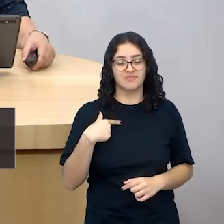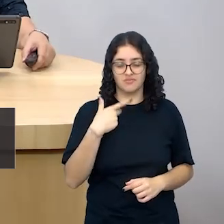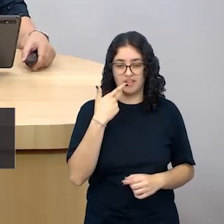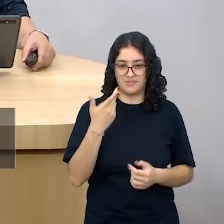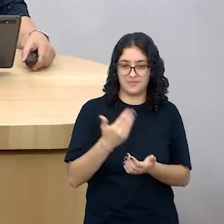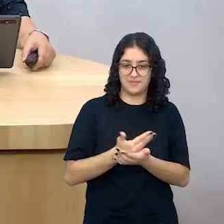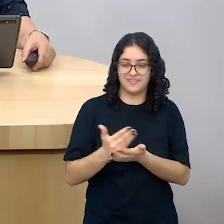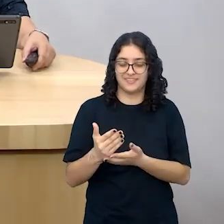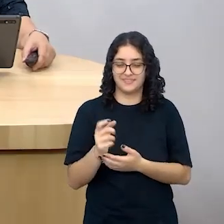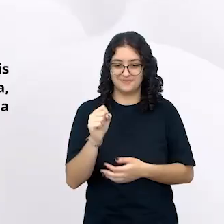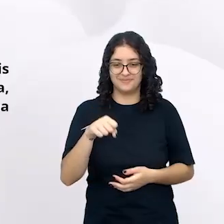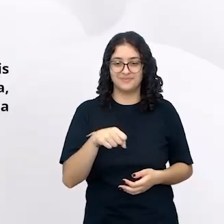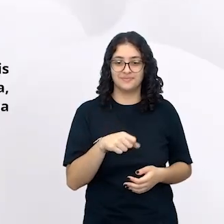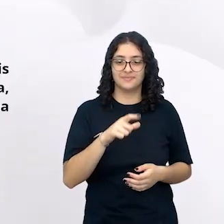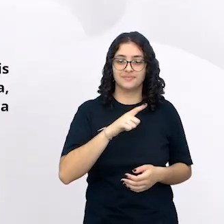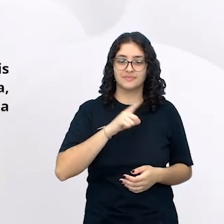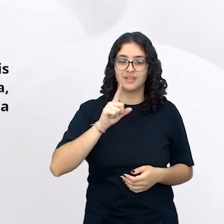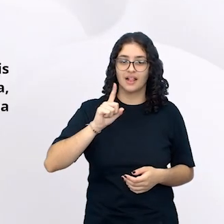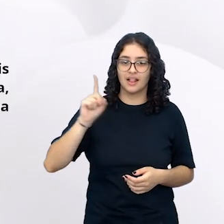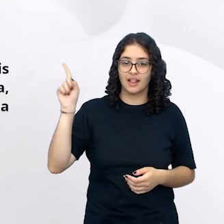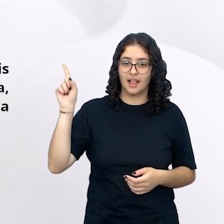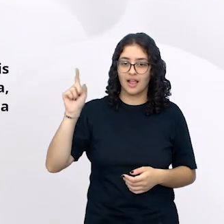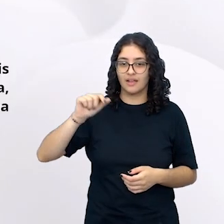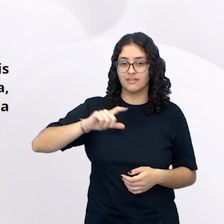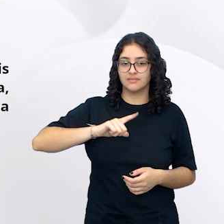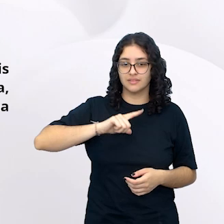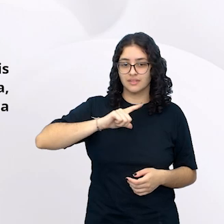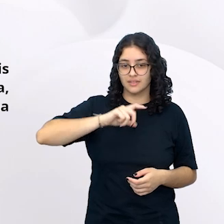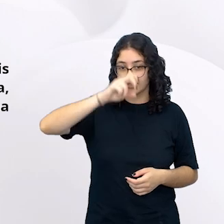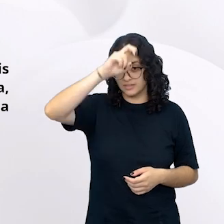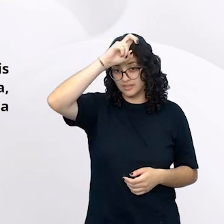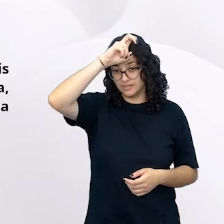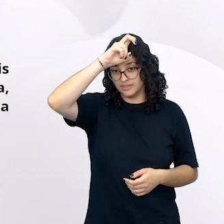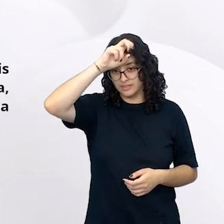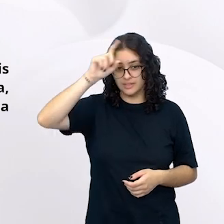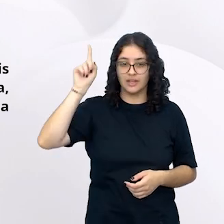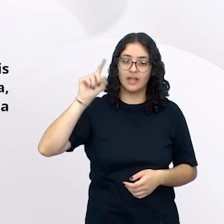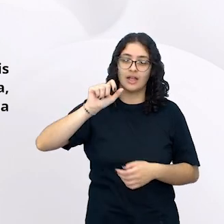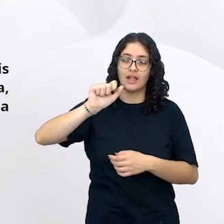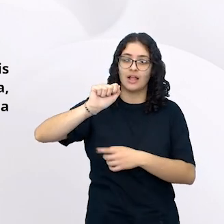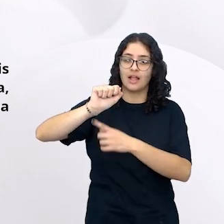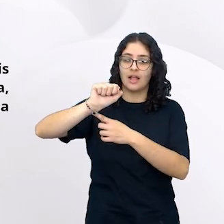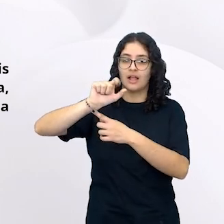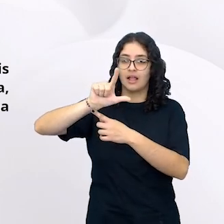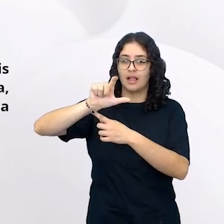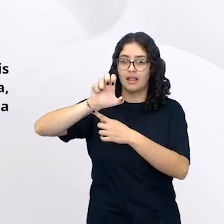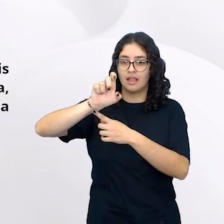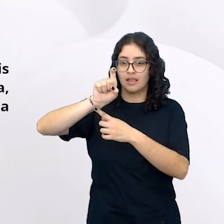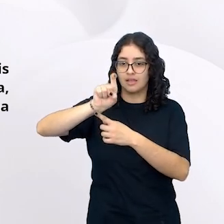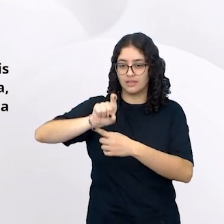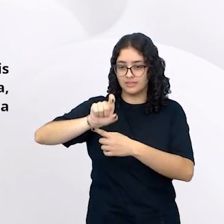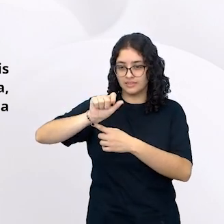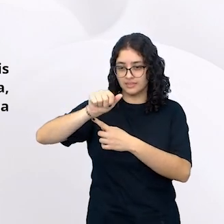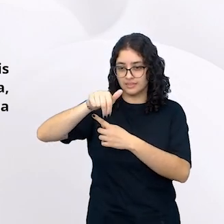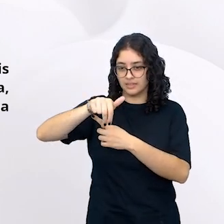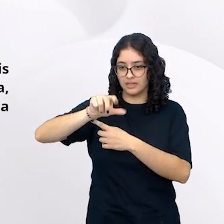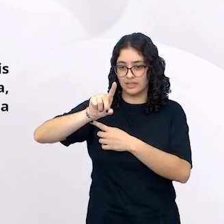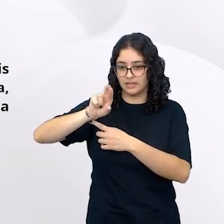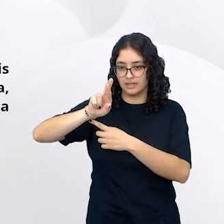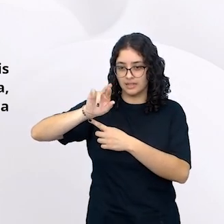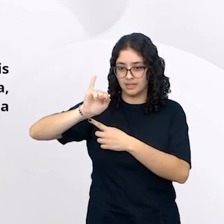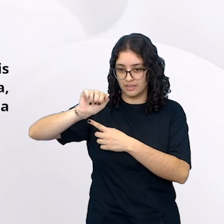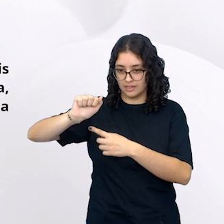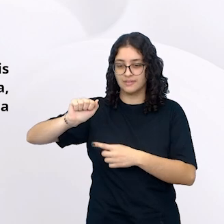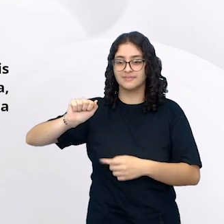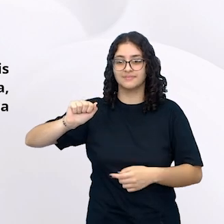Então, temos a Hipátia de Alexandria, do Egito, mais ou menos 351 a 370